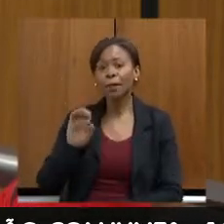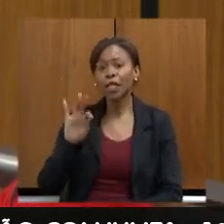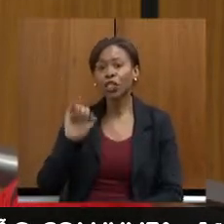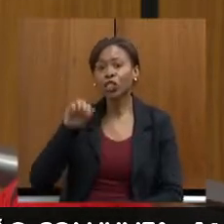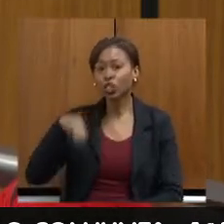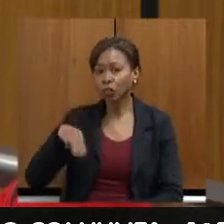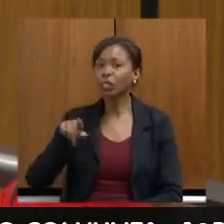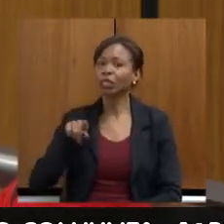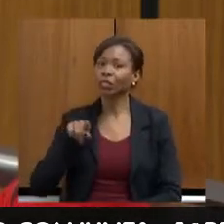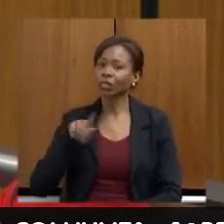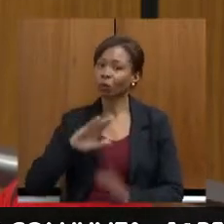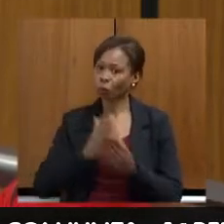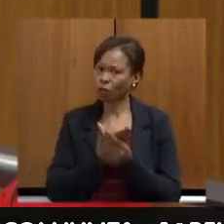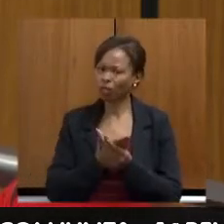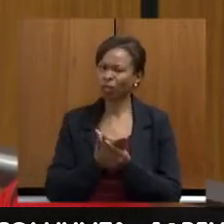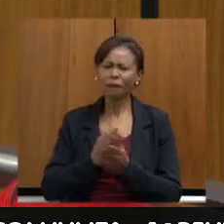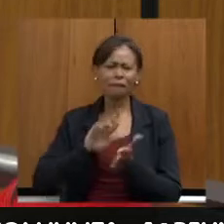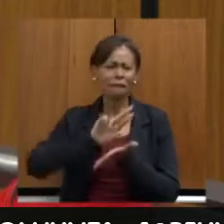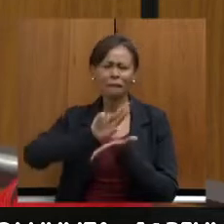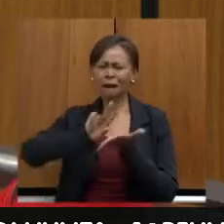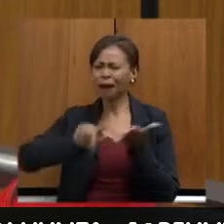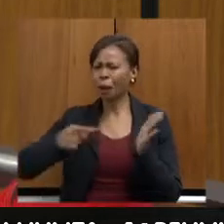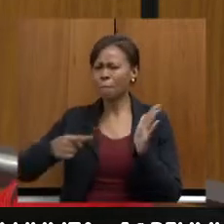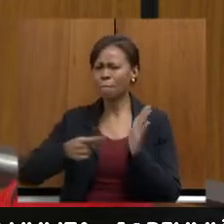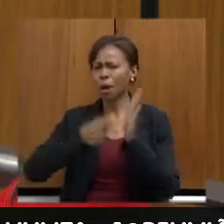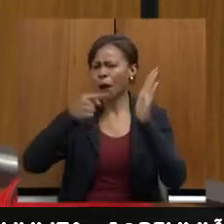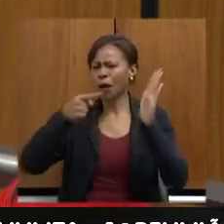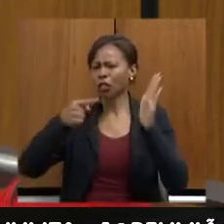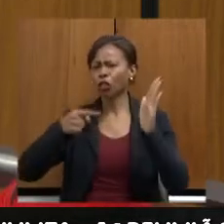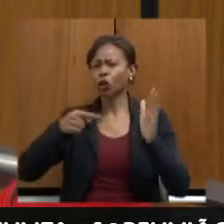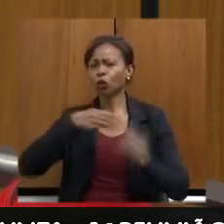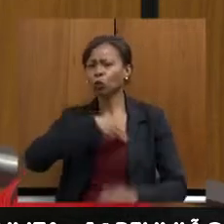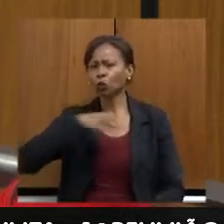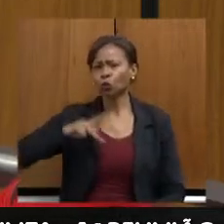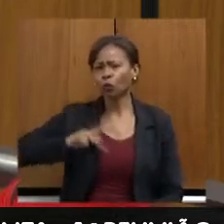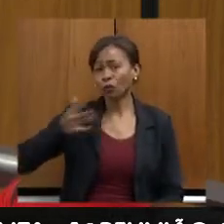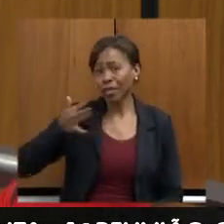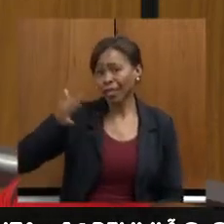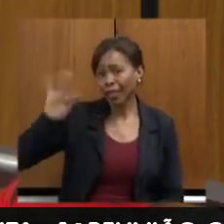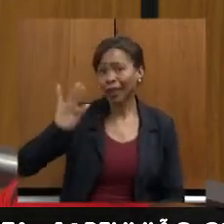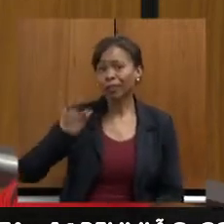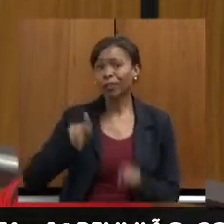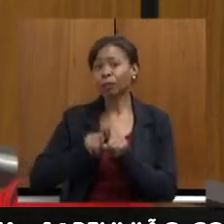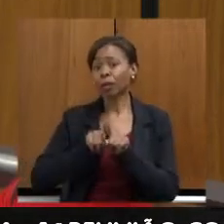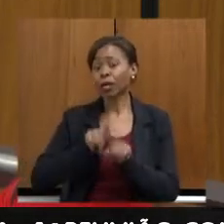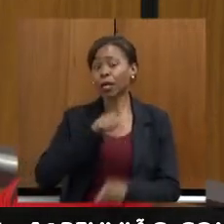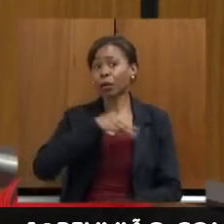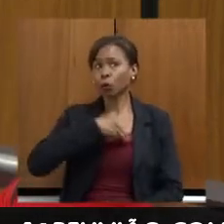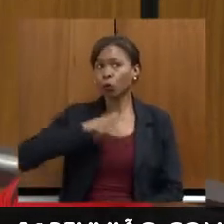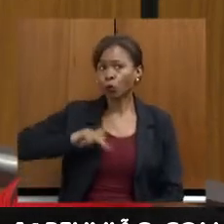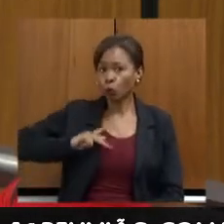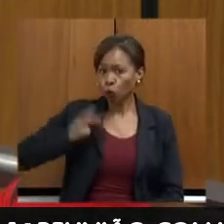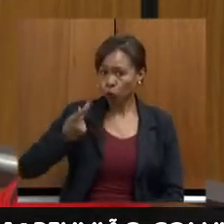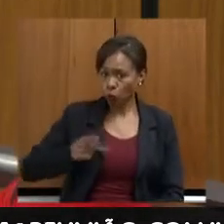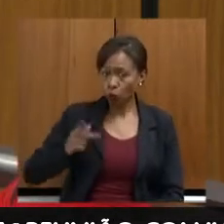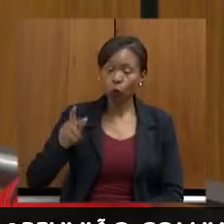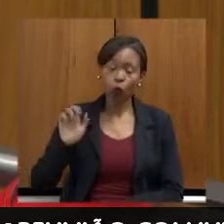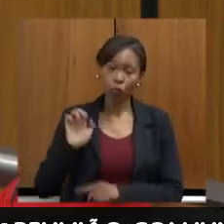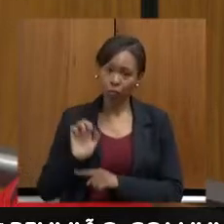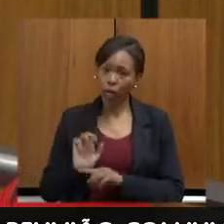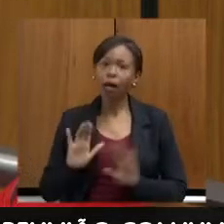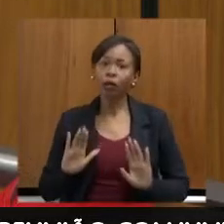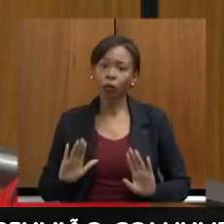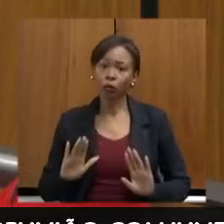existem hoje várias denúncias tanto no Ministério Público Federal quanto no Ministério Público do Estado é desde a questão